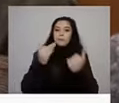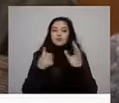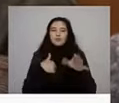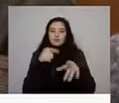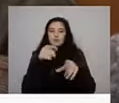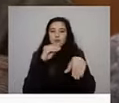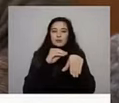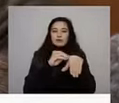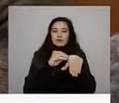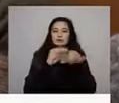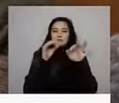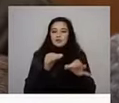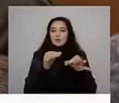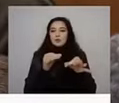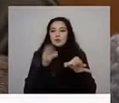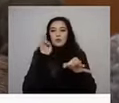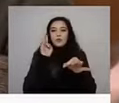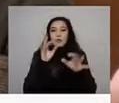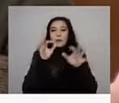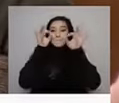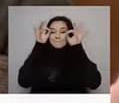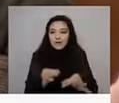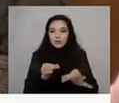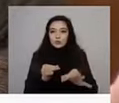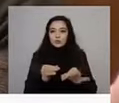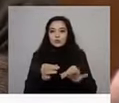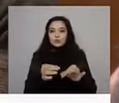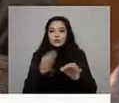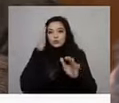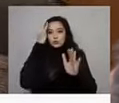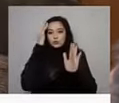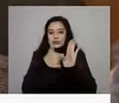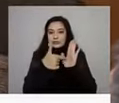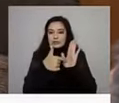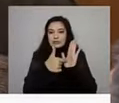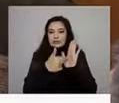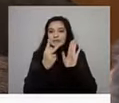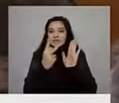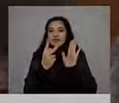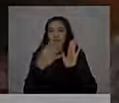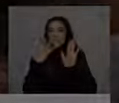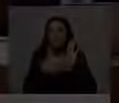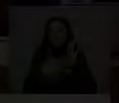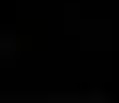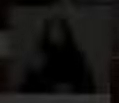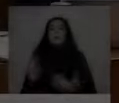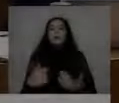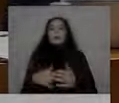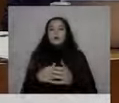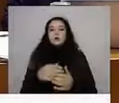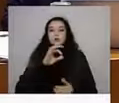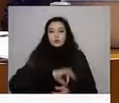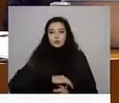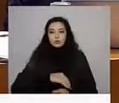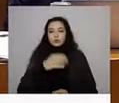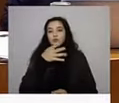necessariamente o valor intrínseco dos números que estavam nessa versão errada. E eu gostaria que fizesse um comentário em relação a eles. Muito obrigado. É só